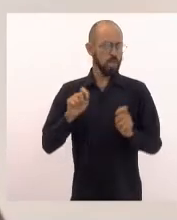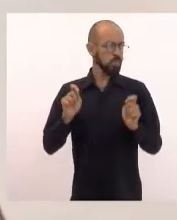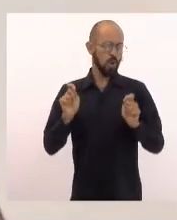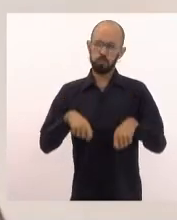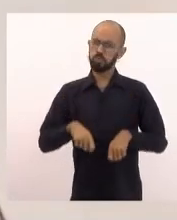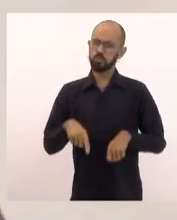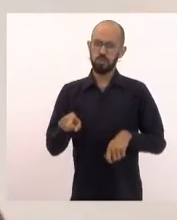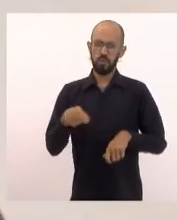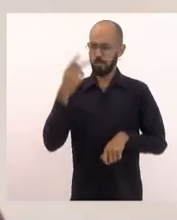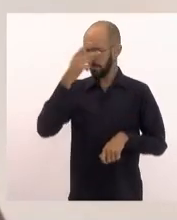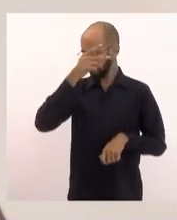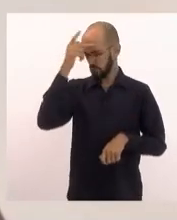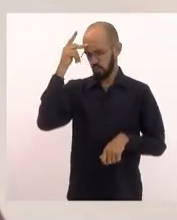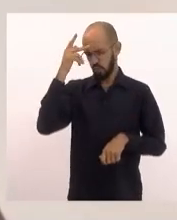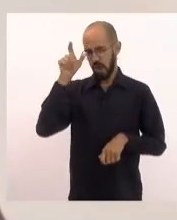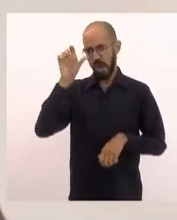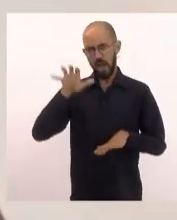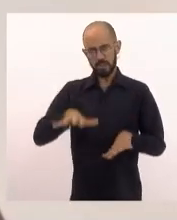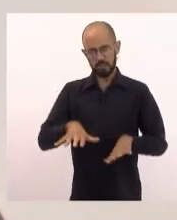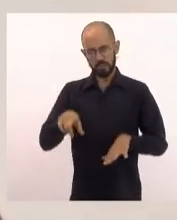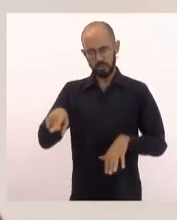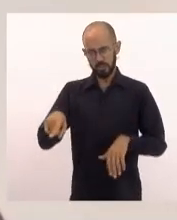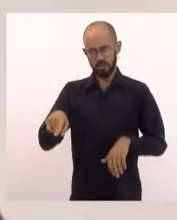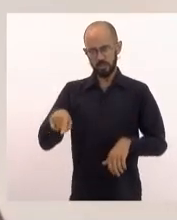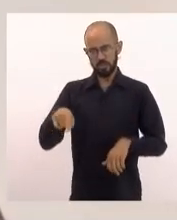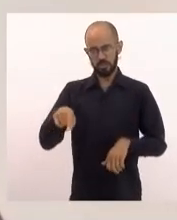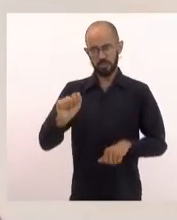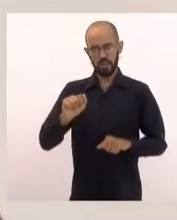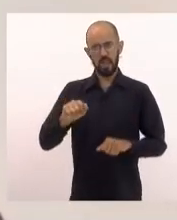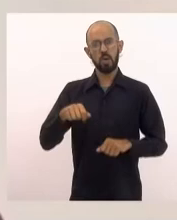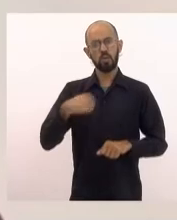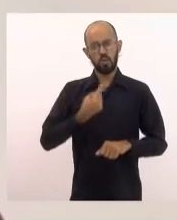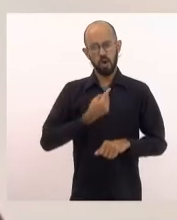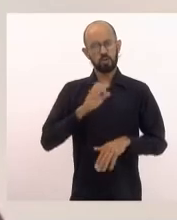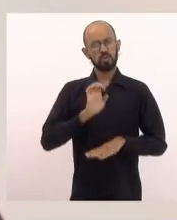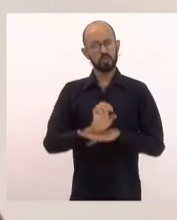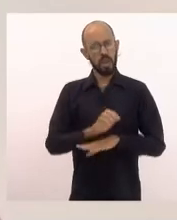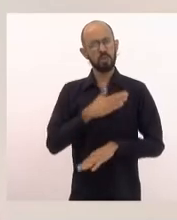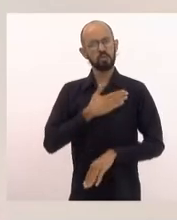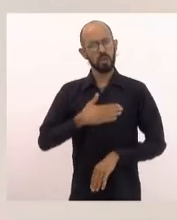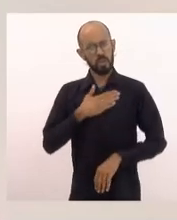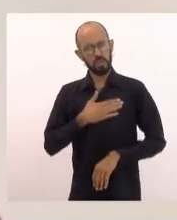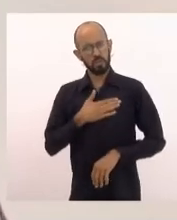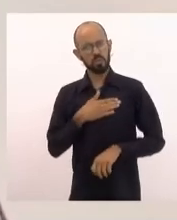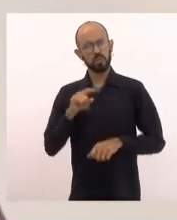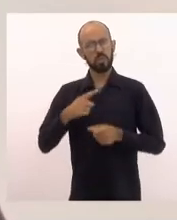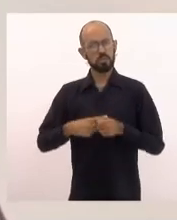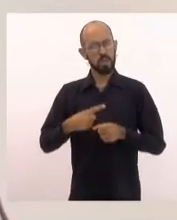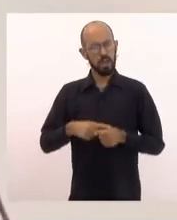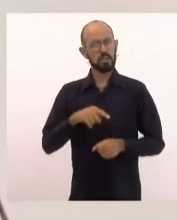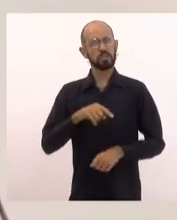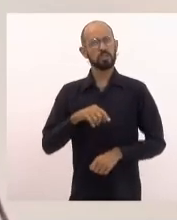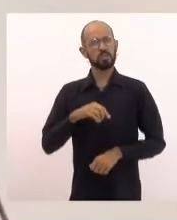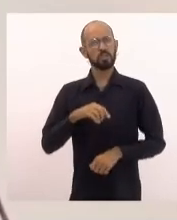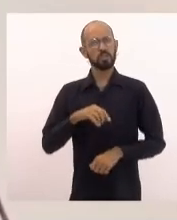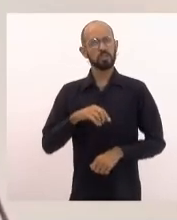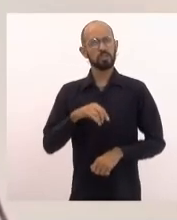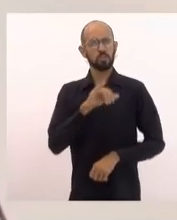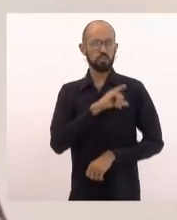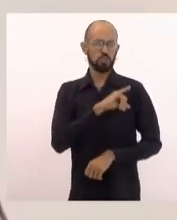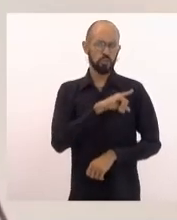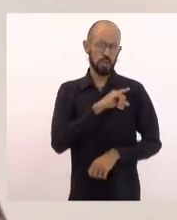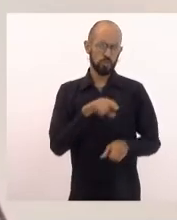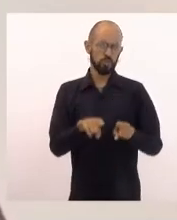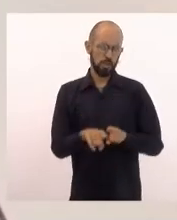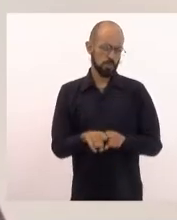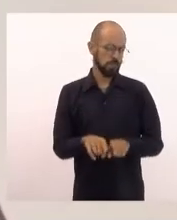a nossa cidade, tão amada e tão querida, que é o nosso estado e a nossa cidade do Rio de Janeiro. Outra coisa que eu gostaria